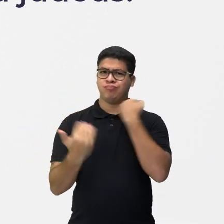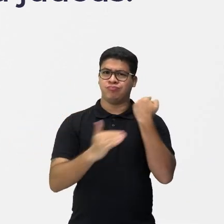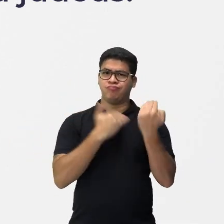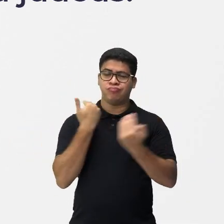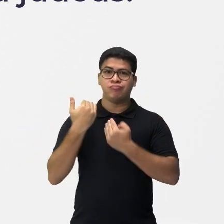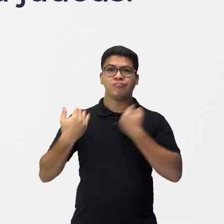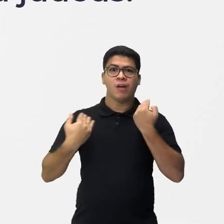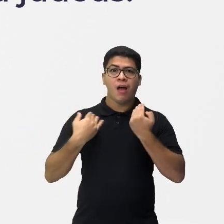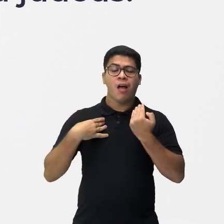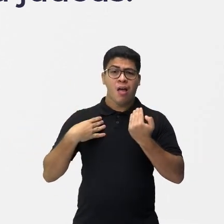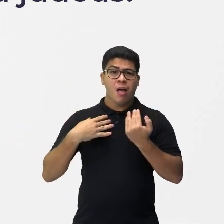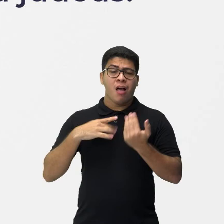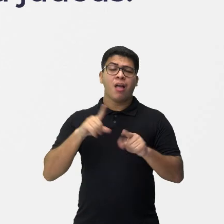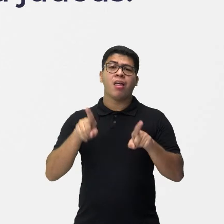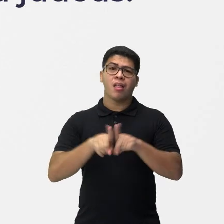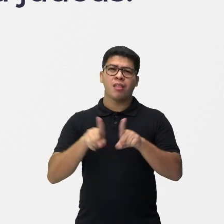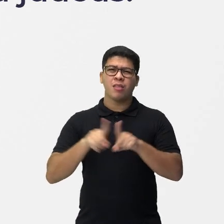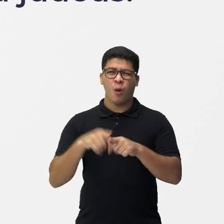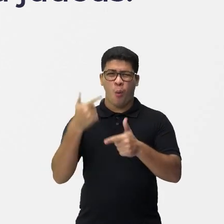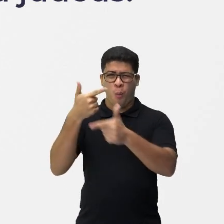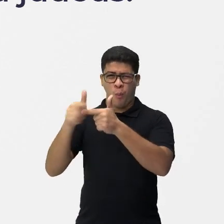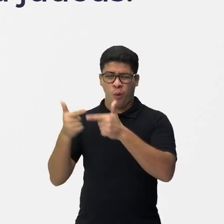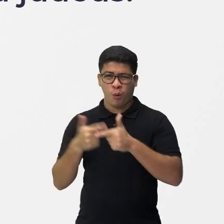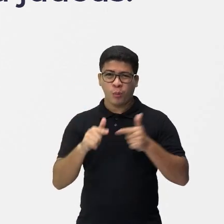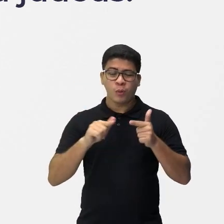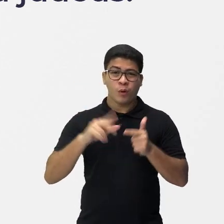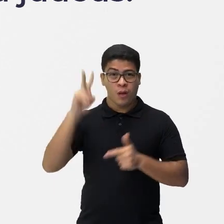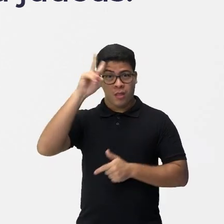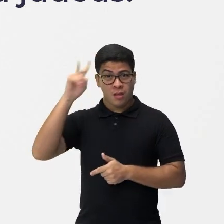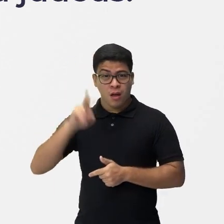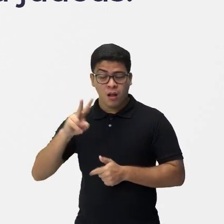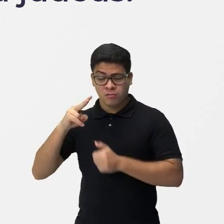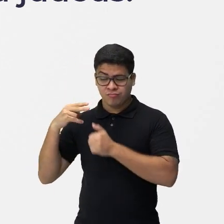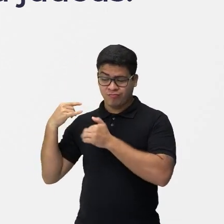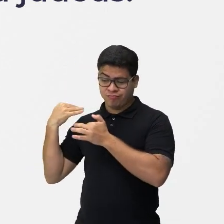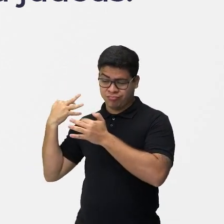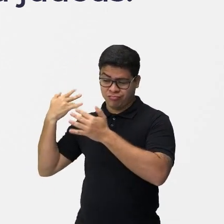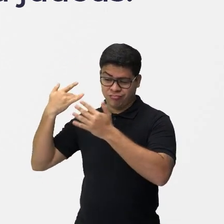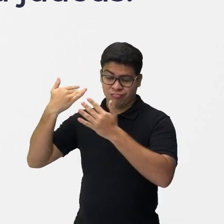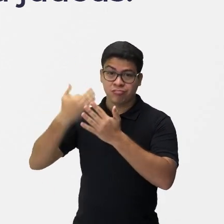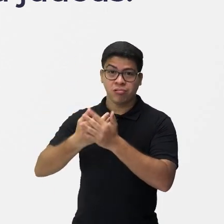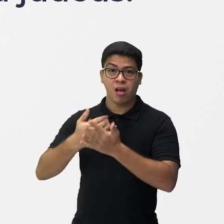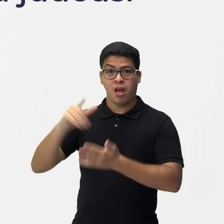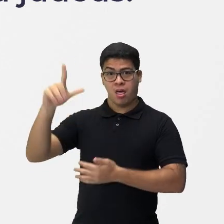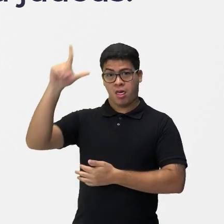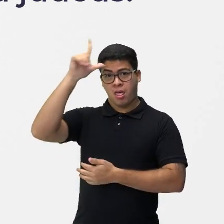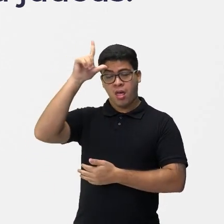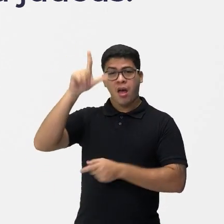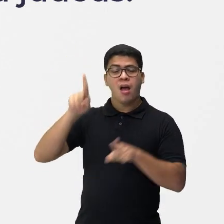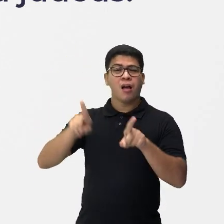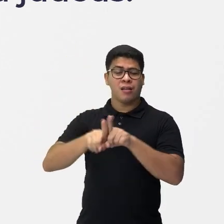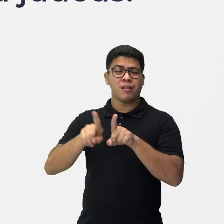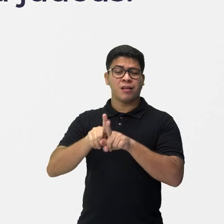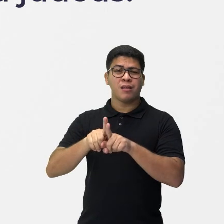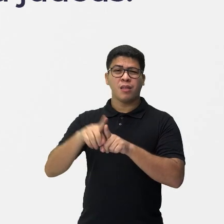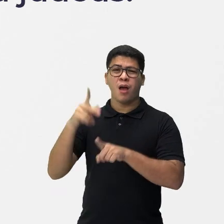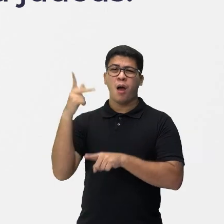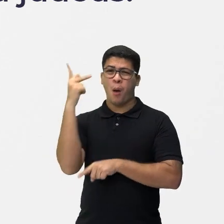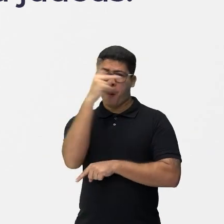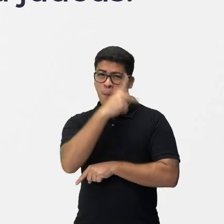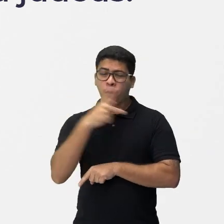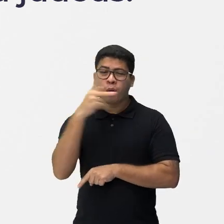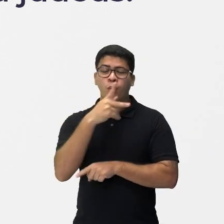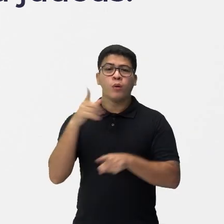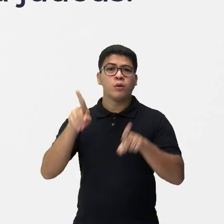feridas abertas que a gente tem aí na história atualmente. Inclusive, gente, ali na região da Alemanha, uma série da Alemanha, da Polônia, uma série